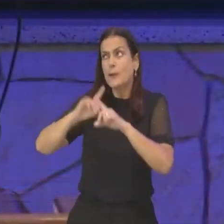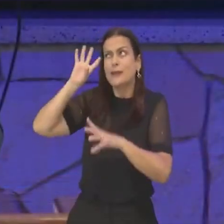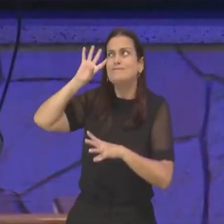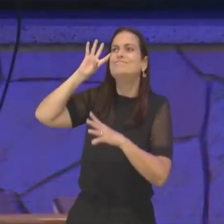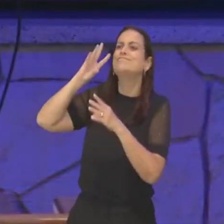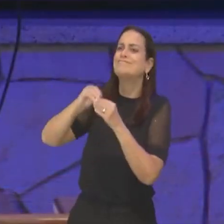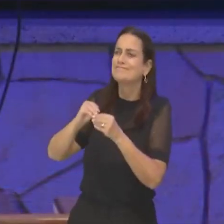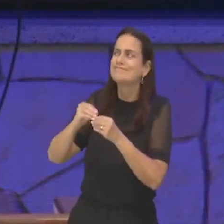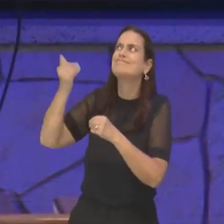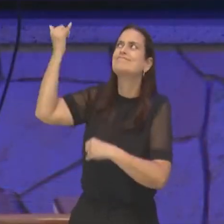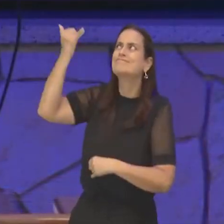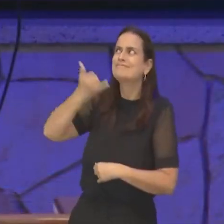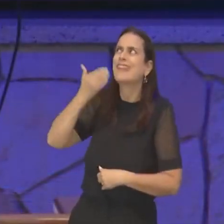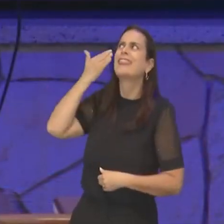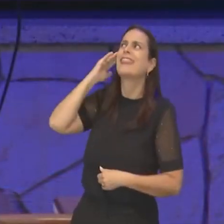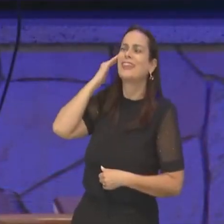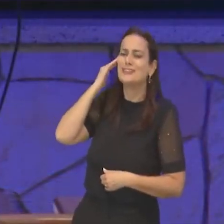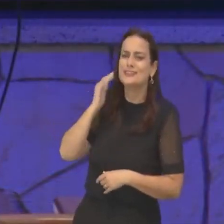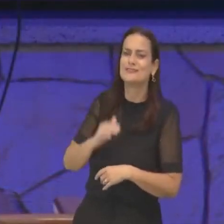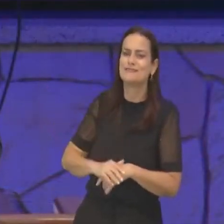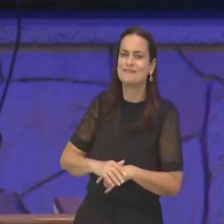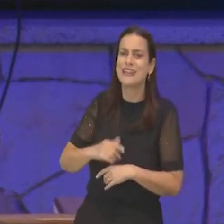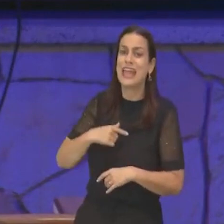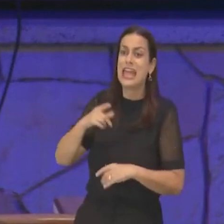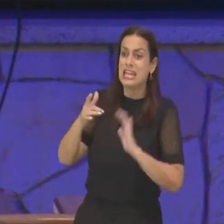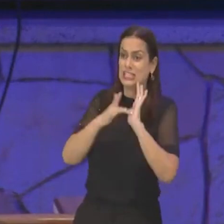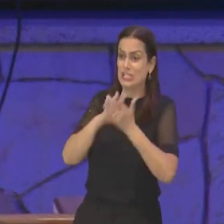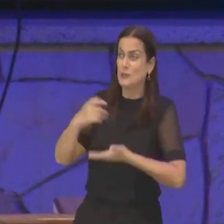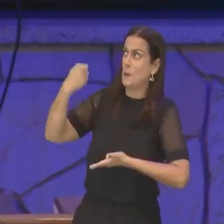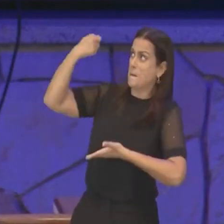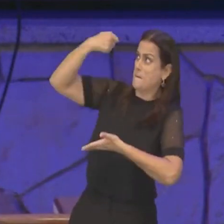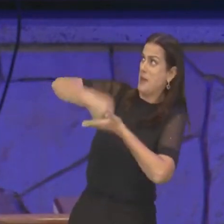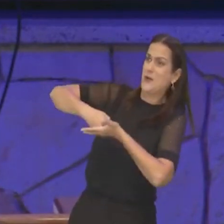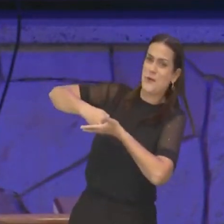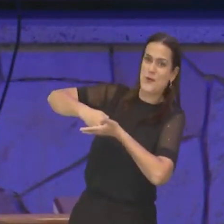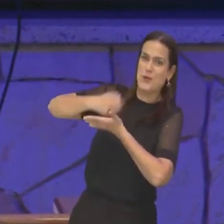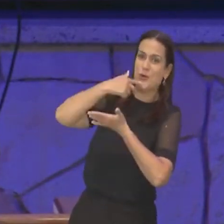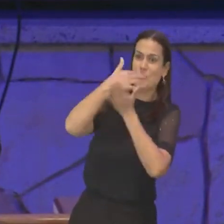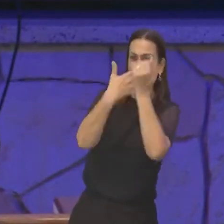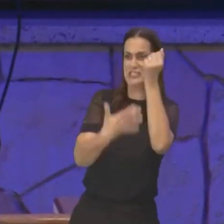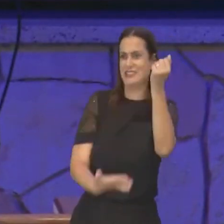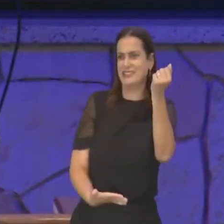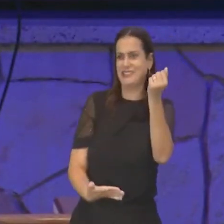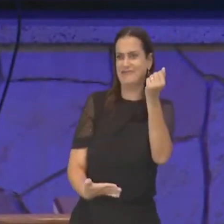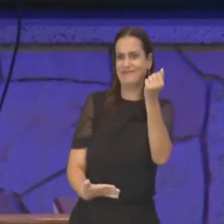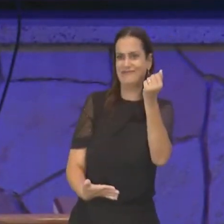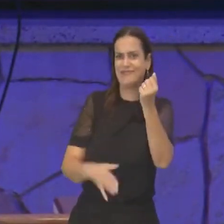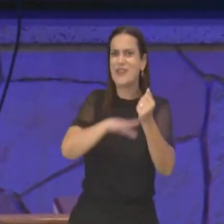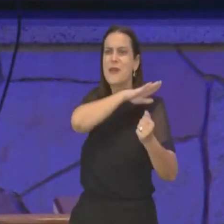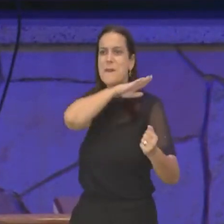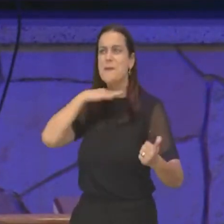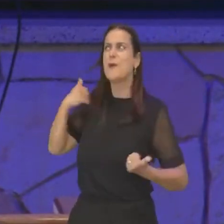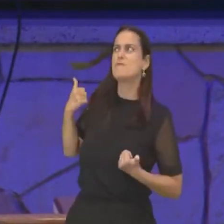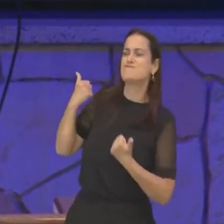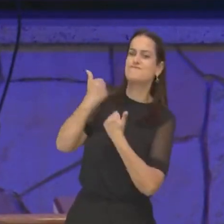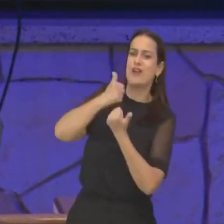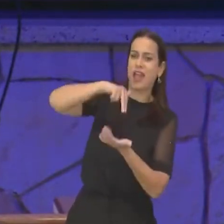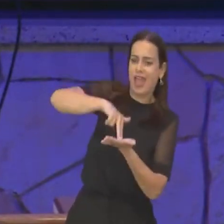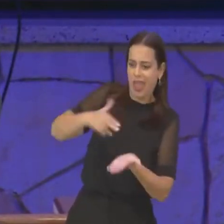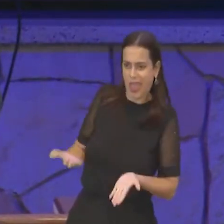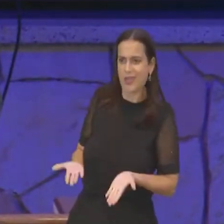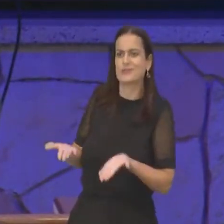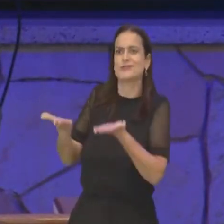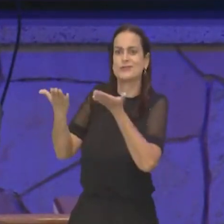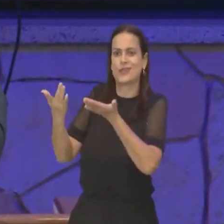essa mensagem. Eu fui comprado por um preço, o Senhor morreu por mim, Ele ressuscitou por mim,